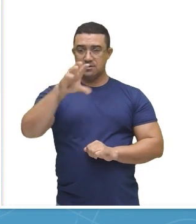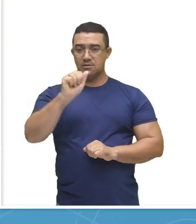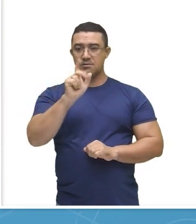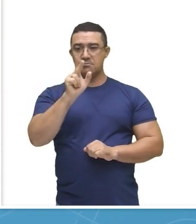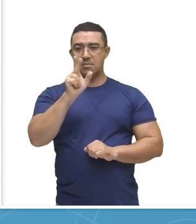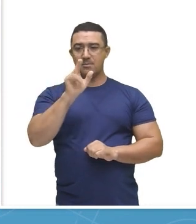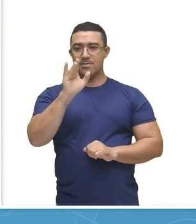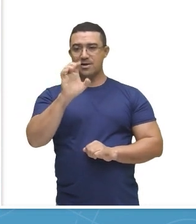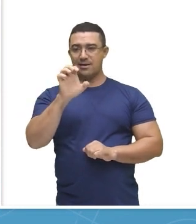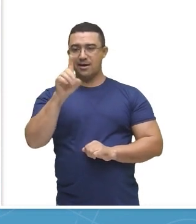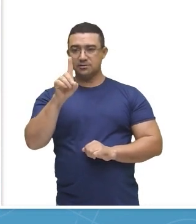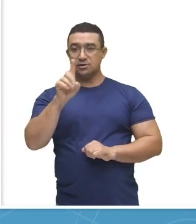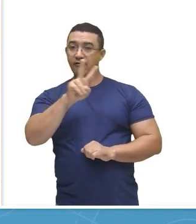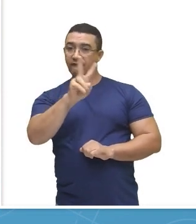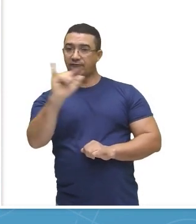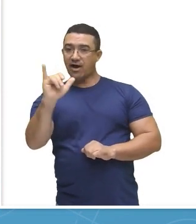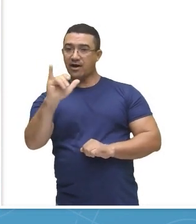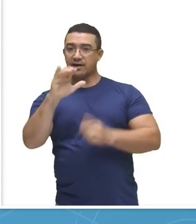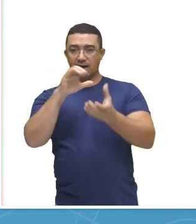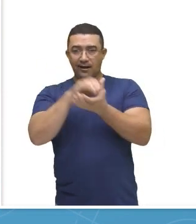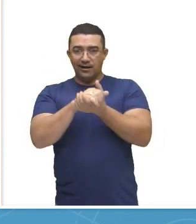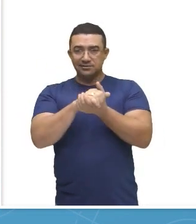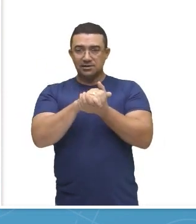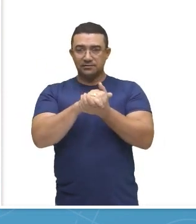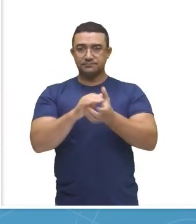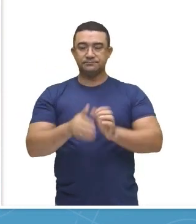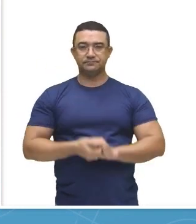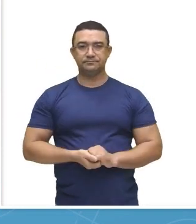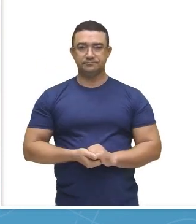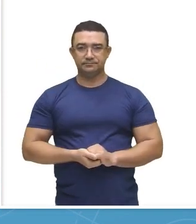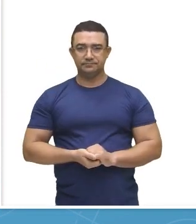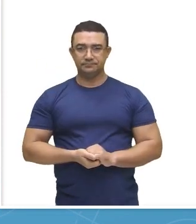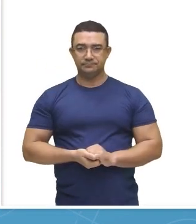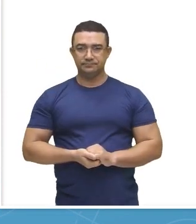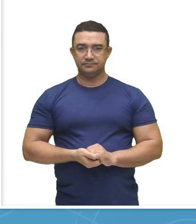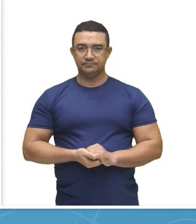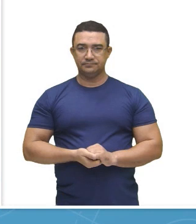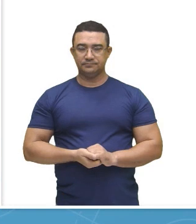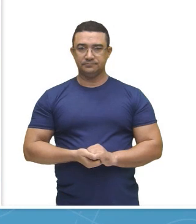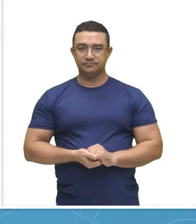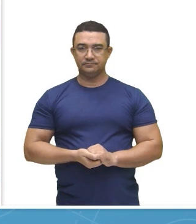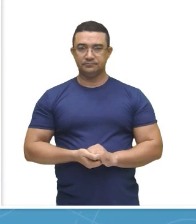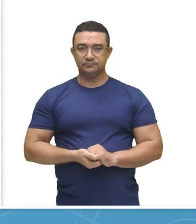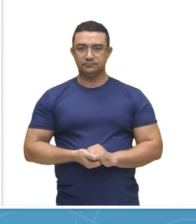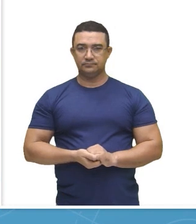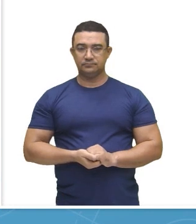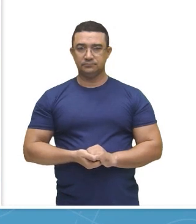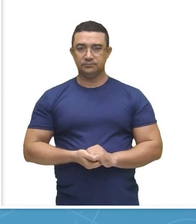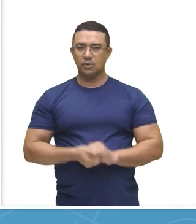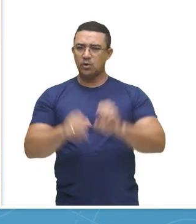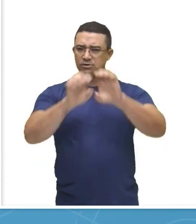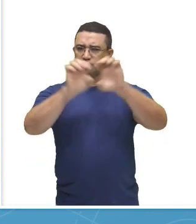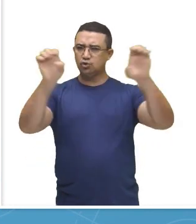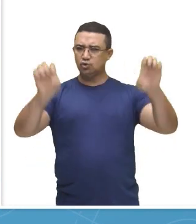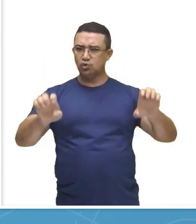caso, casar. Algo bem importante sobre essa estrutura. Eu tenho